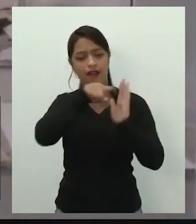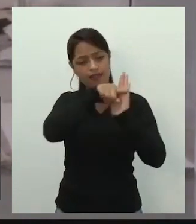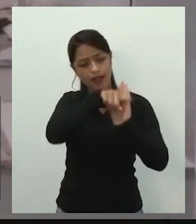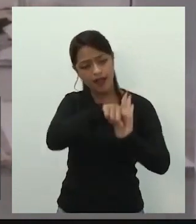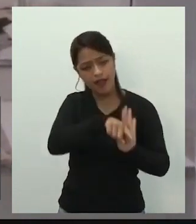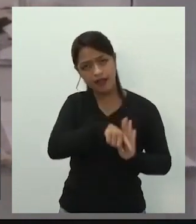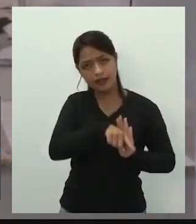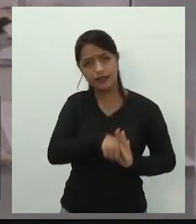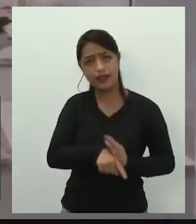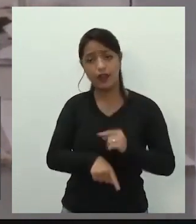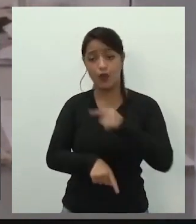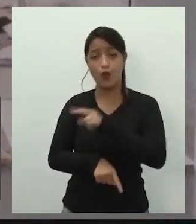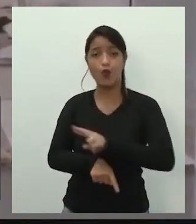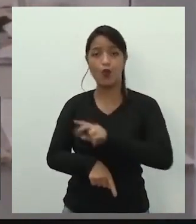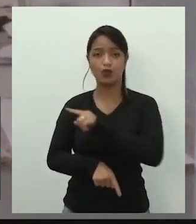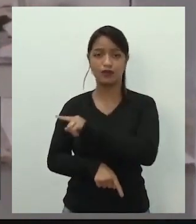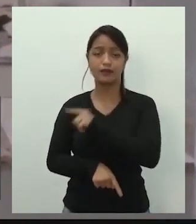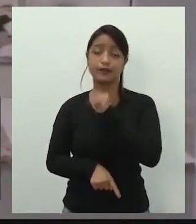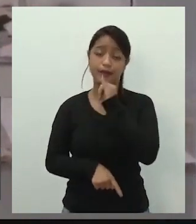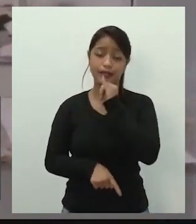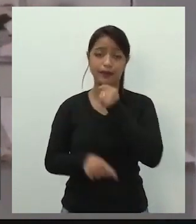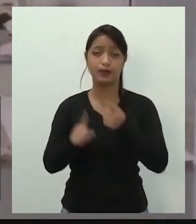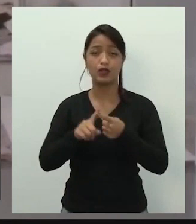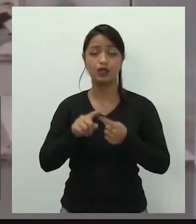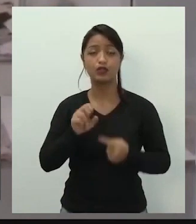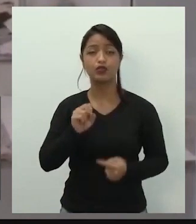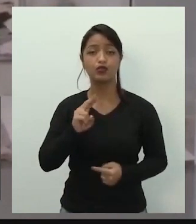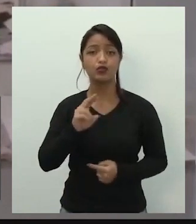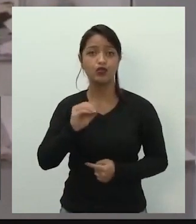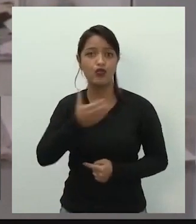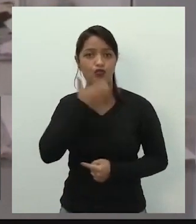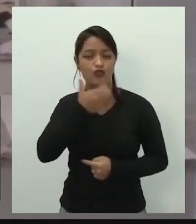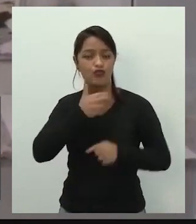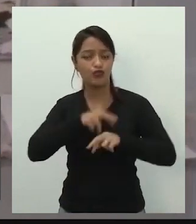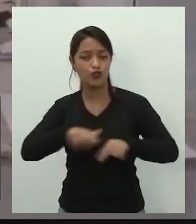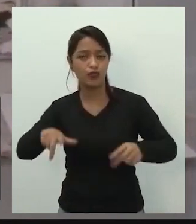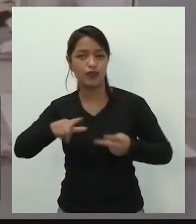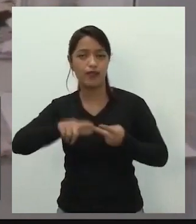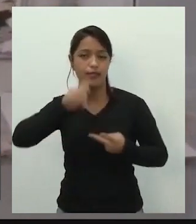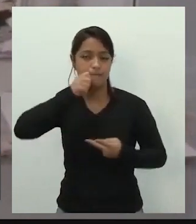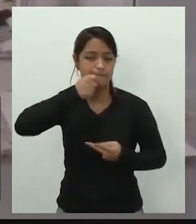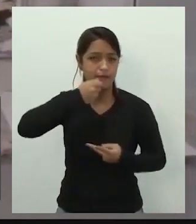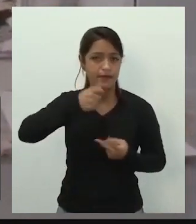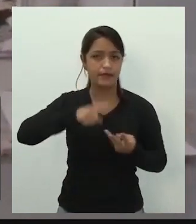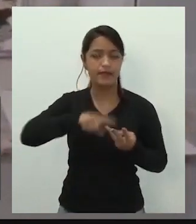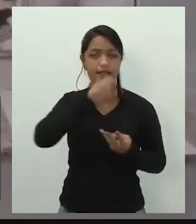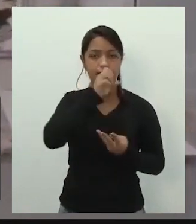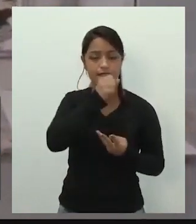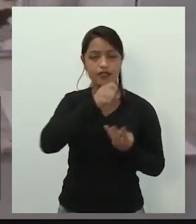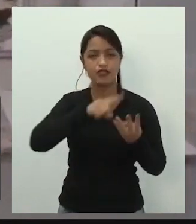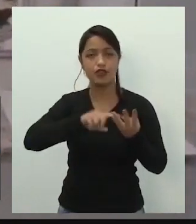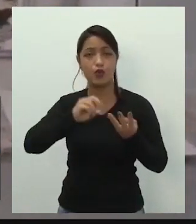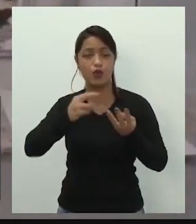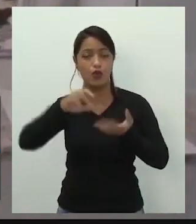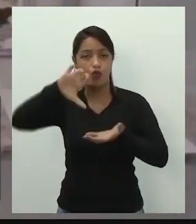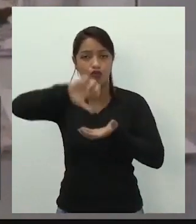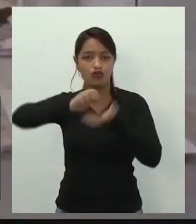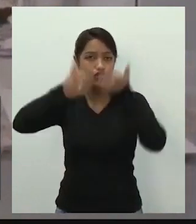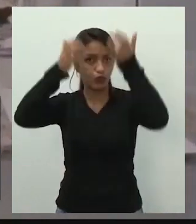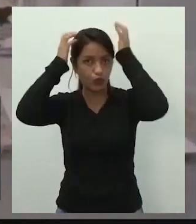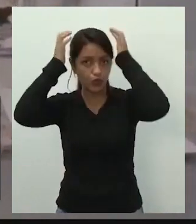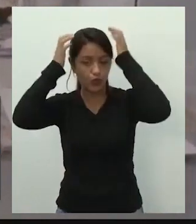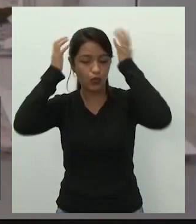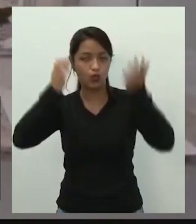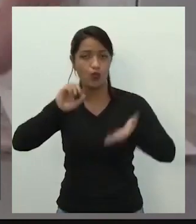desse indicador. Sucos de frutas, suco de limão, suco de laranja, shampoo,